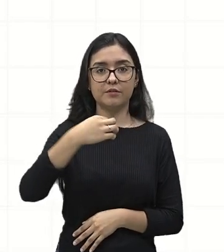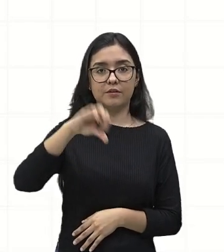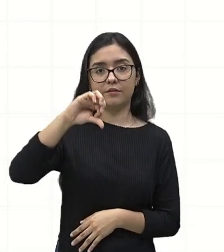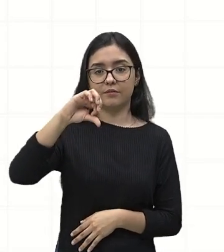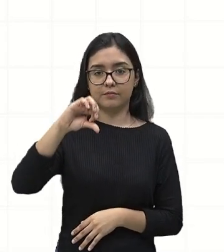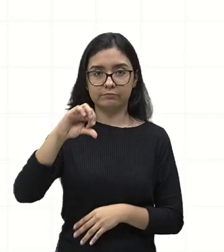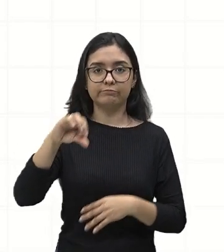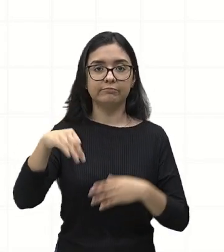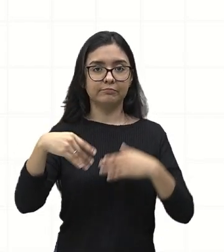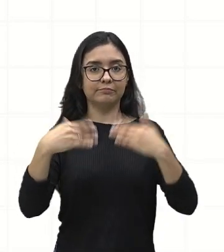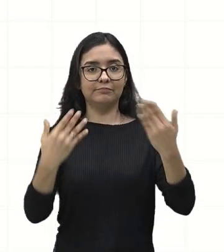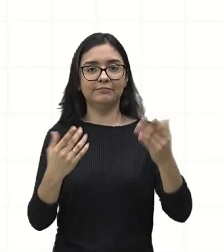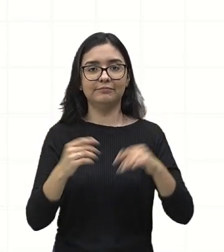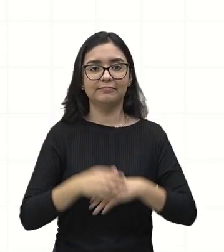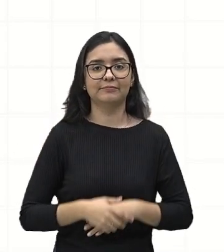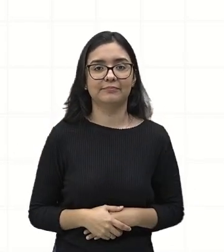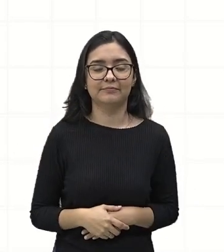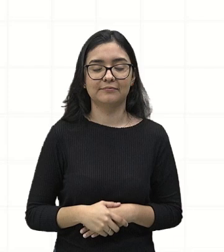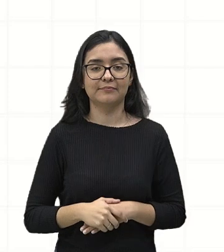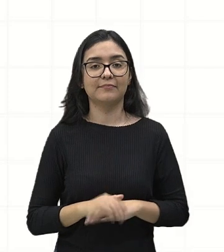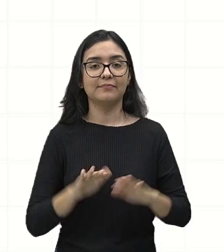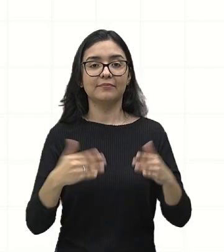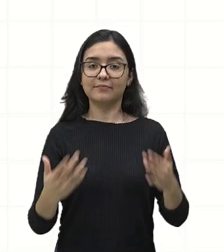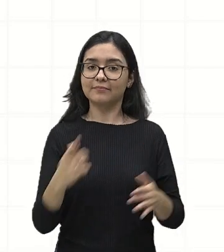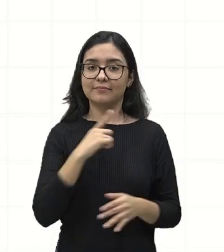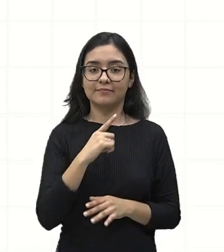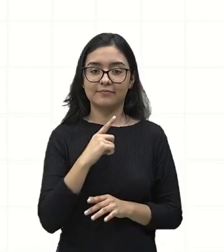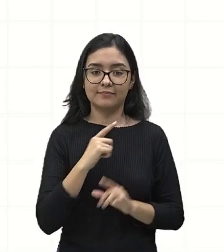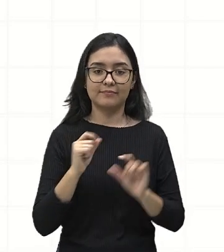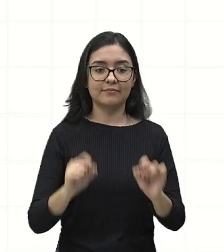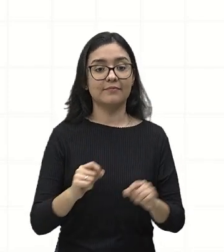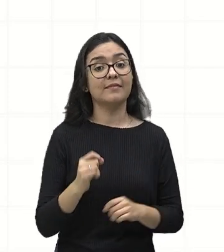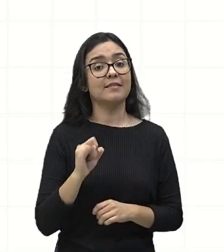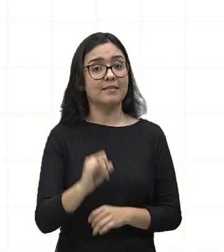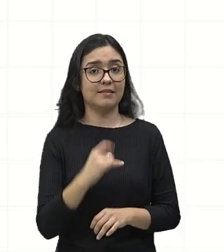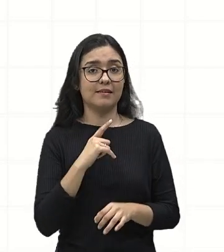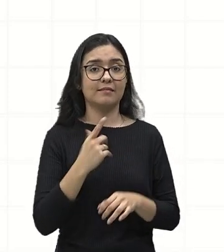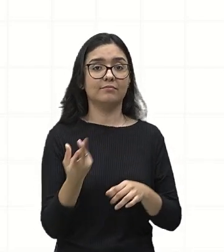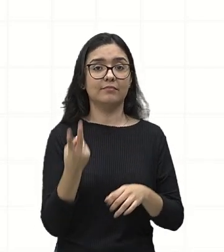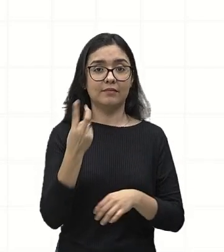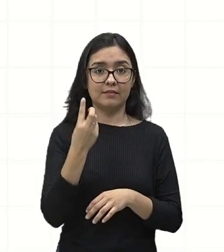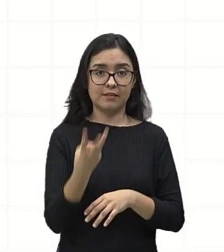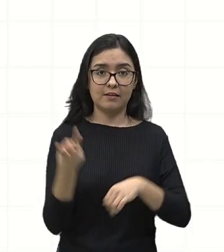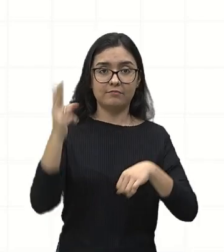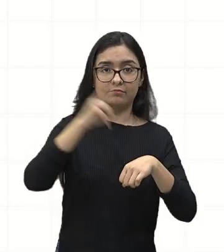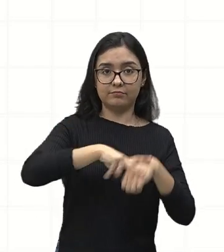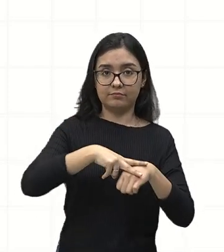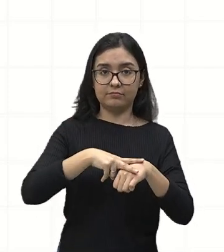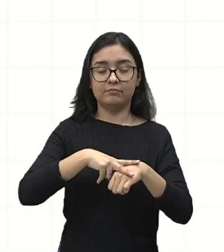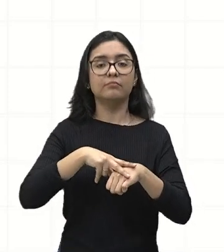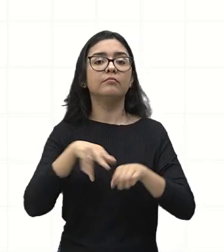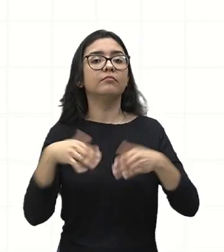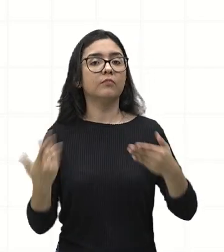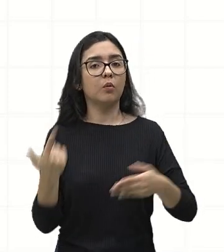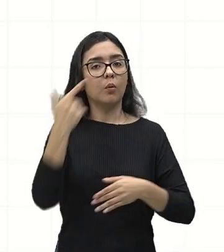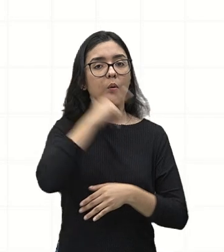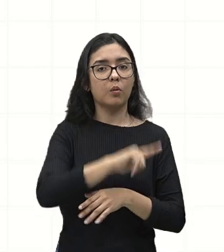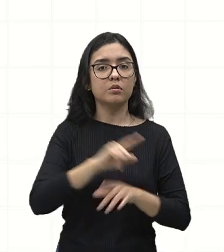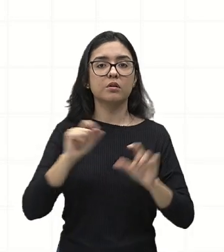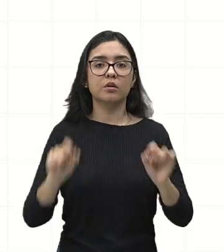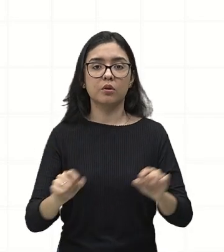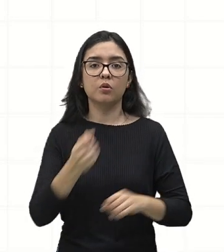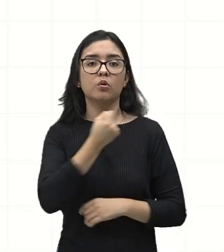Tá? Isso você fazendo 3 vezes 3 vezes 3, 9 vezes, nós chegaremos ao número